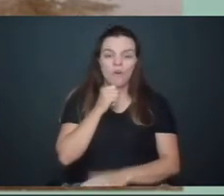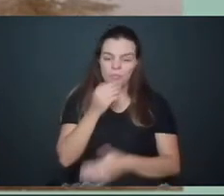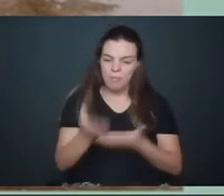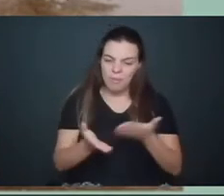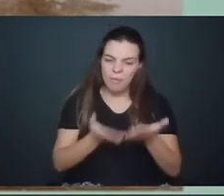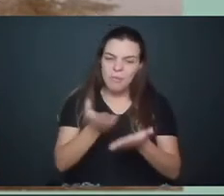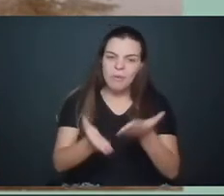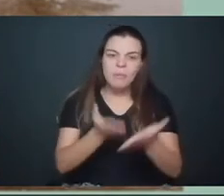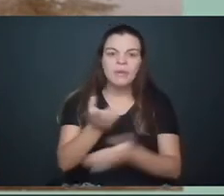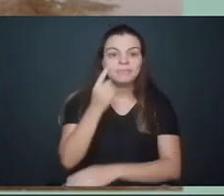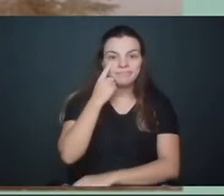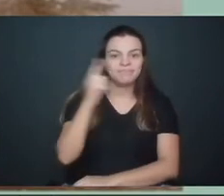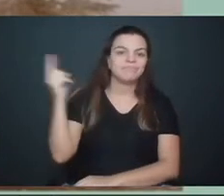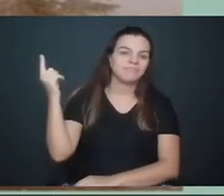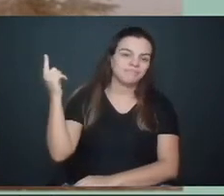aí.